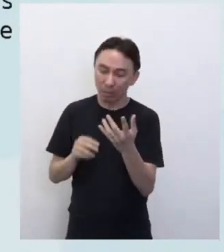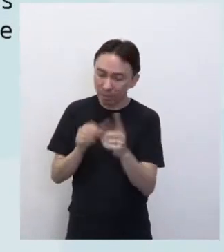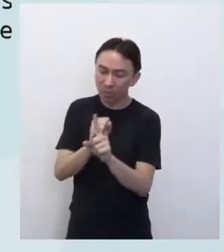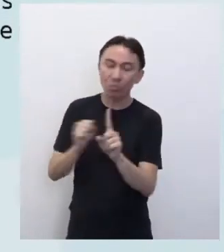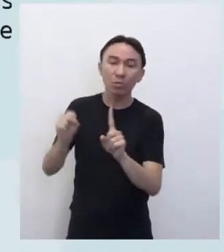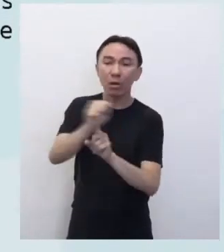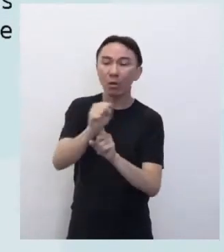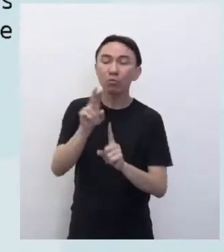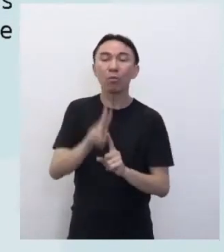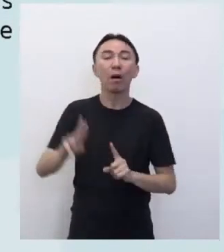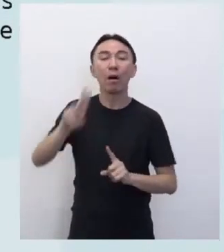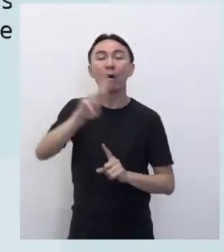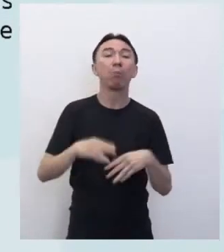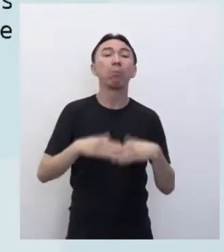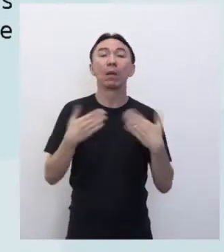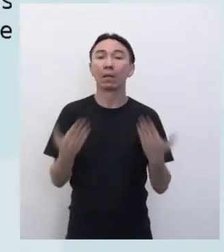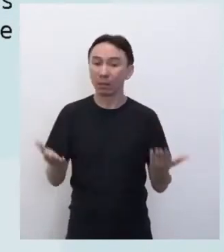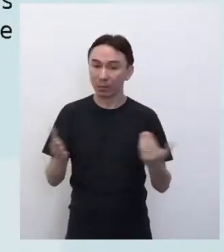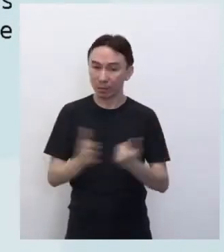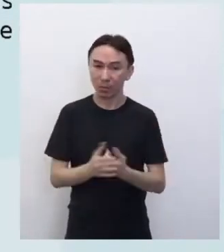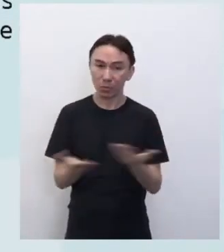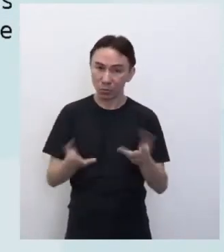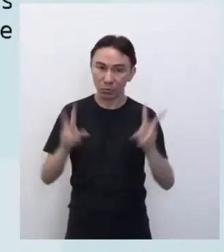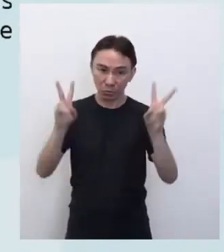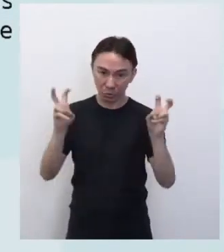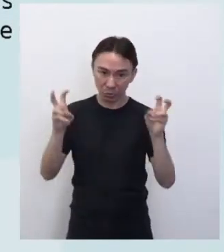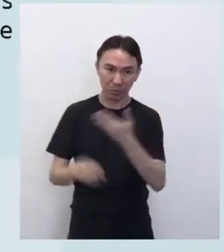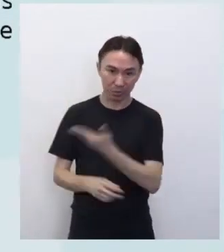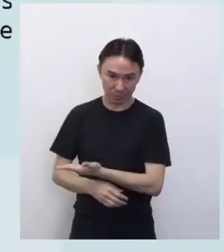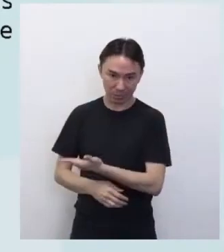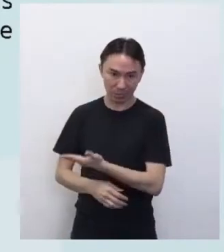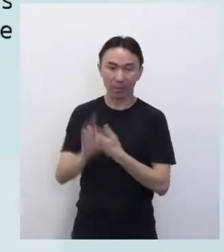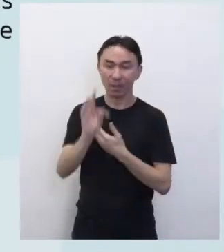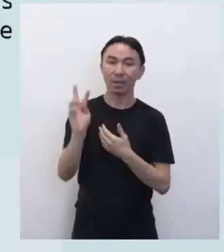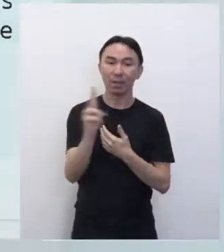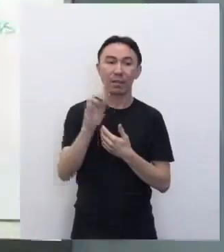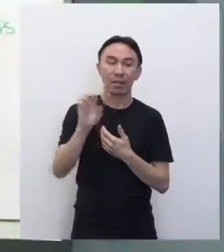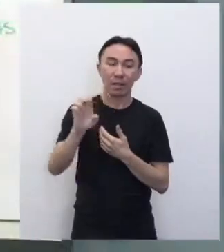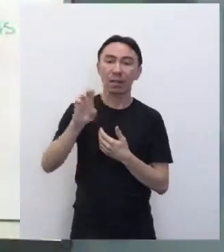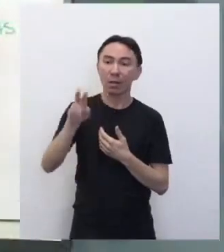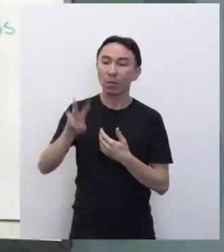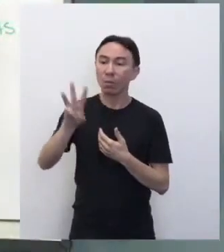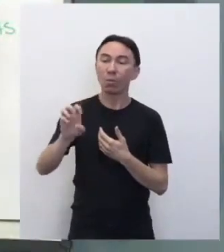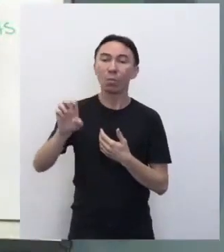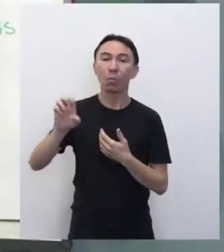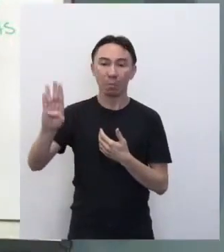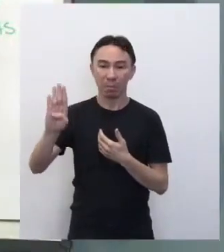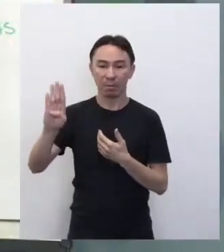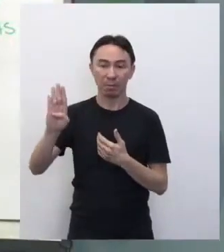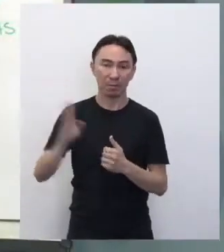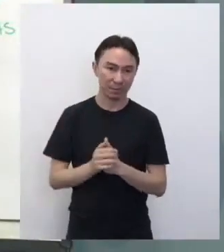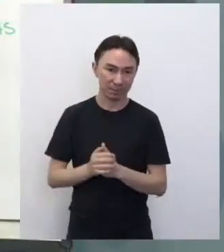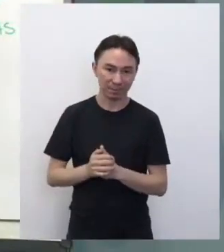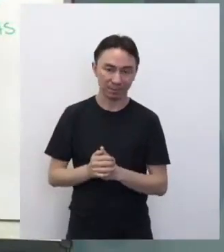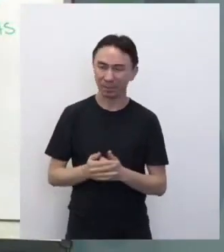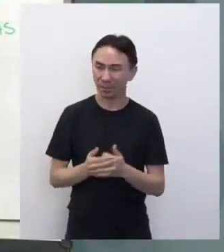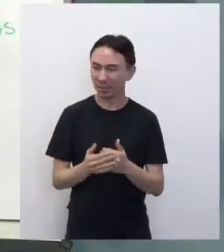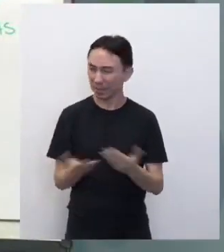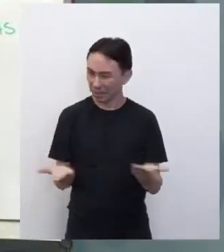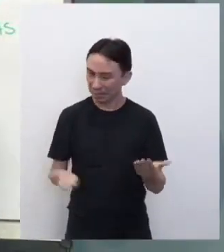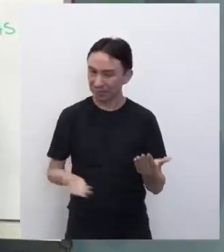é The Web. Ok, então esse é o título da aula de hoje e como sugestão aqui